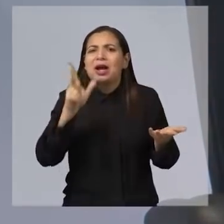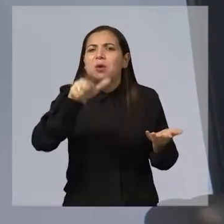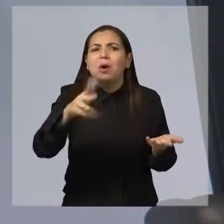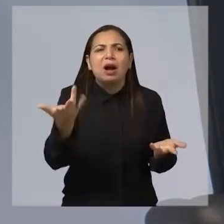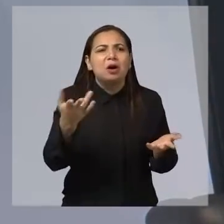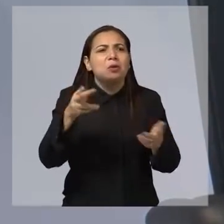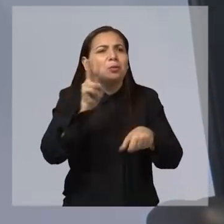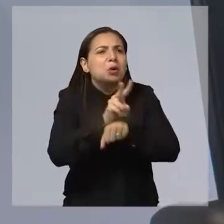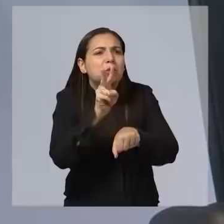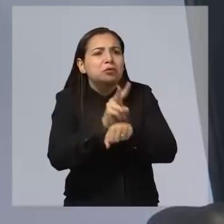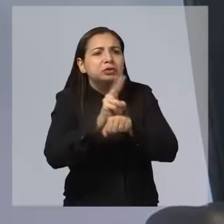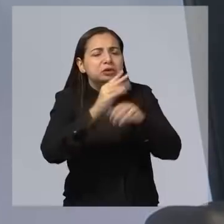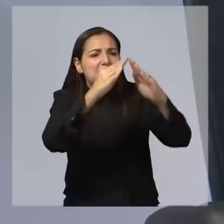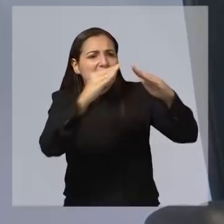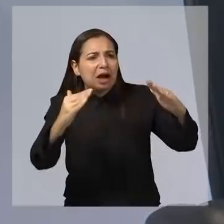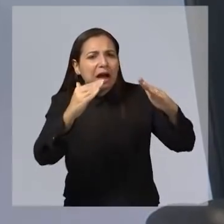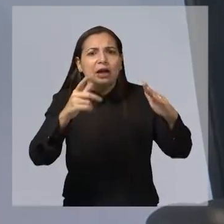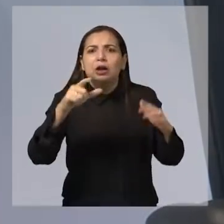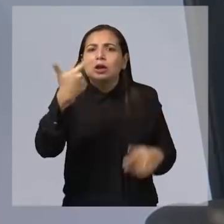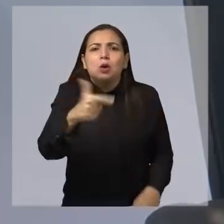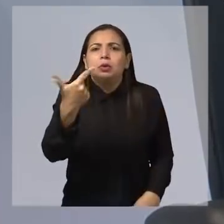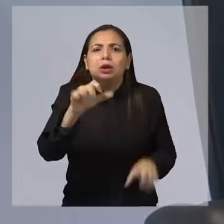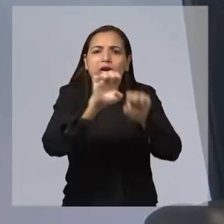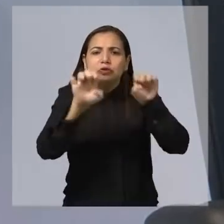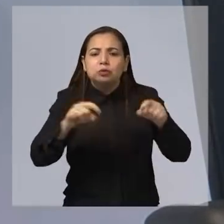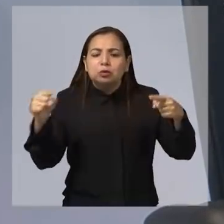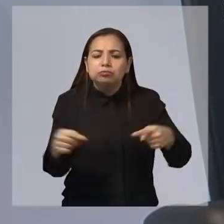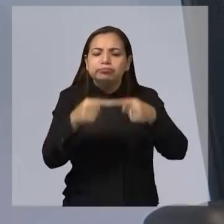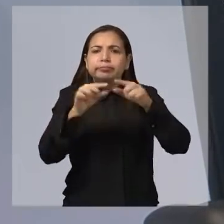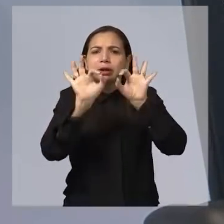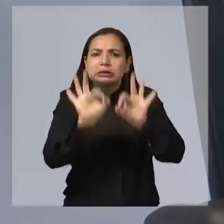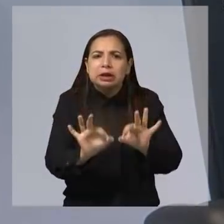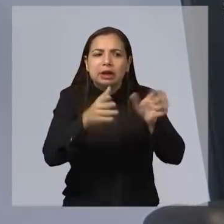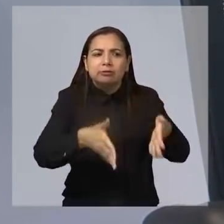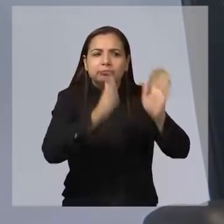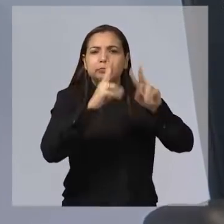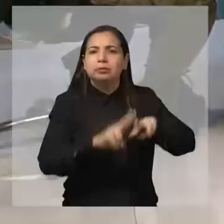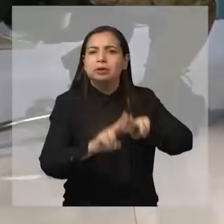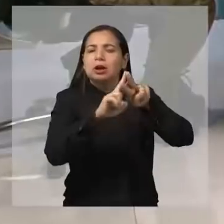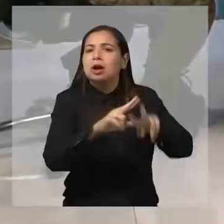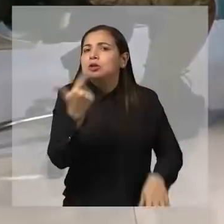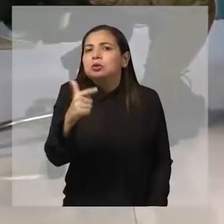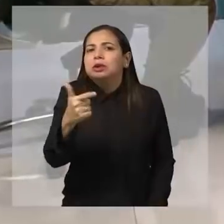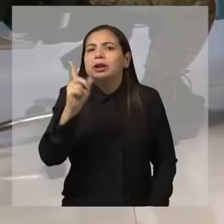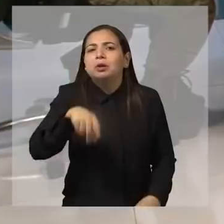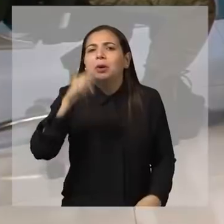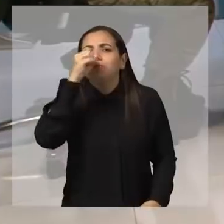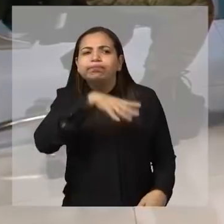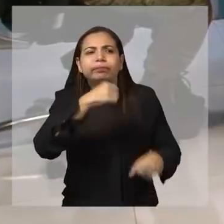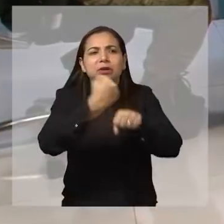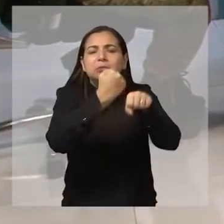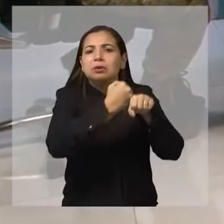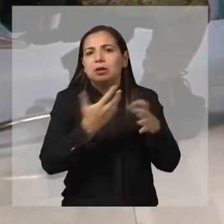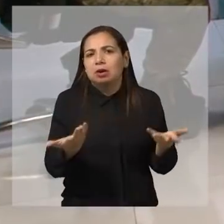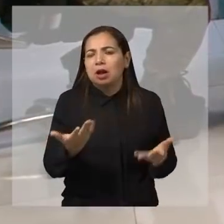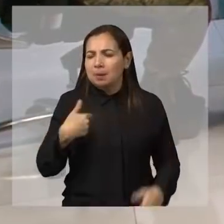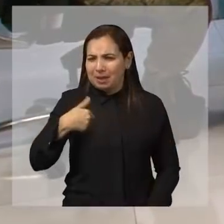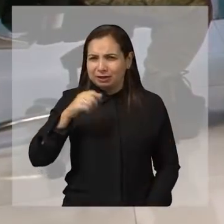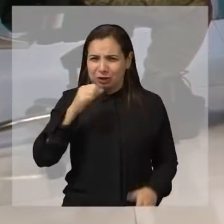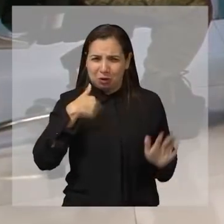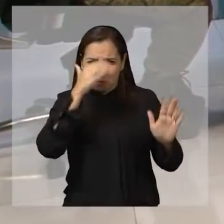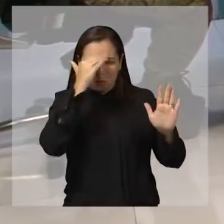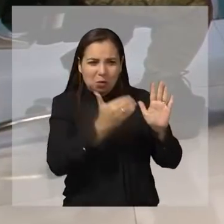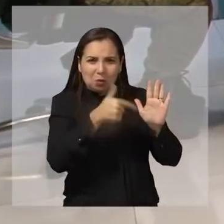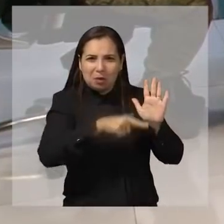gente como preso, sem uma estrutura nenhuma, sem recursos nenhum. As penais prevê uma classificação dos presos. Mas eu não posso cumprir a lei de qualquer jeito.